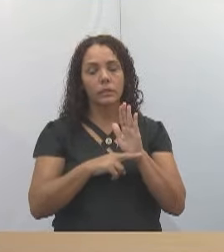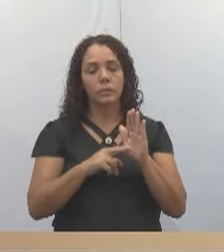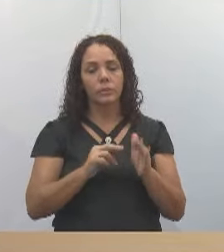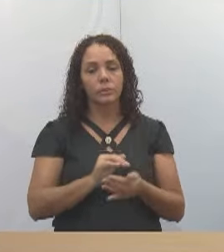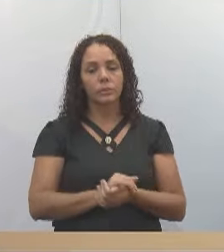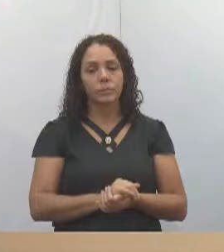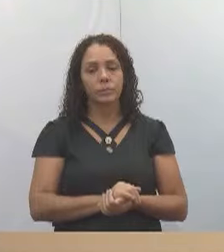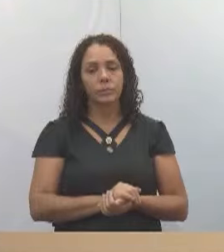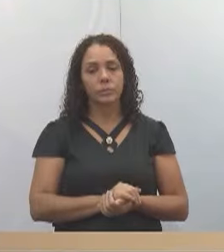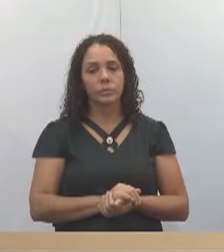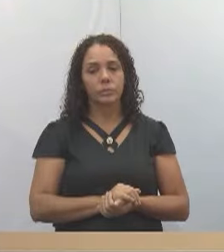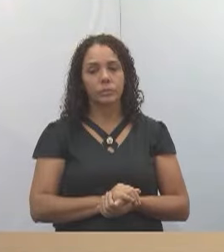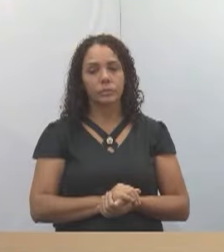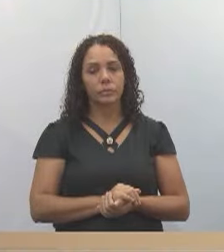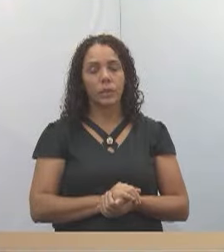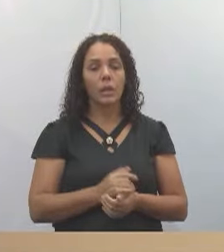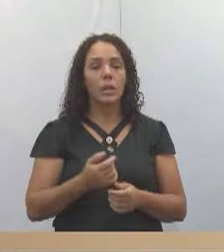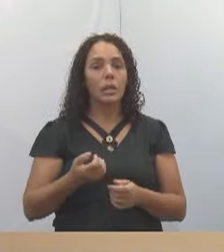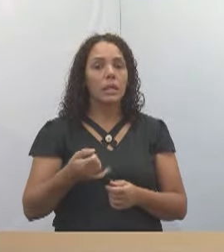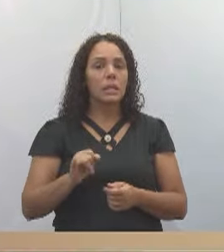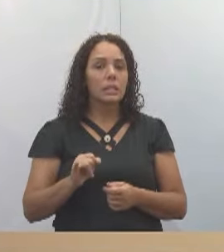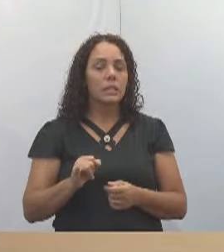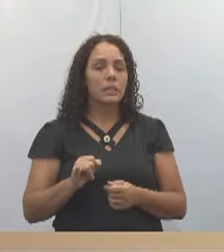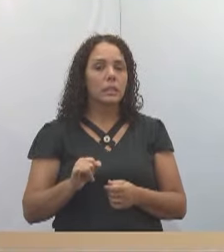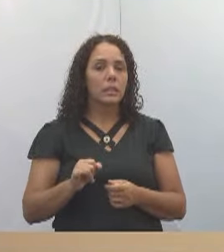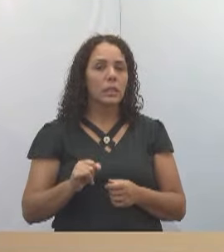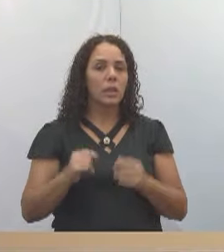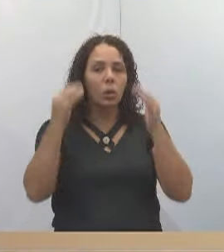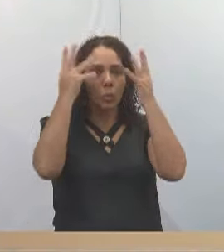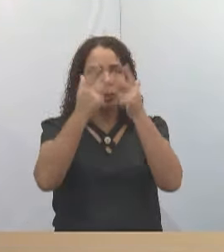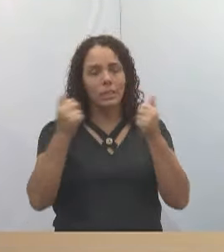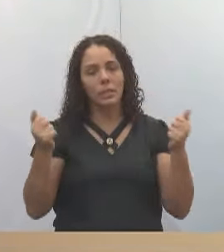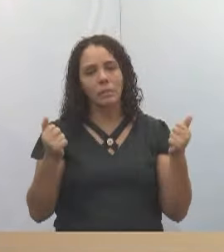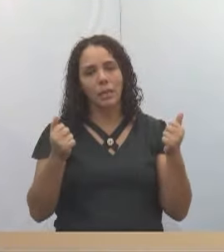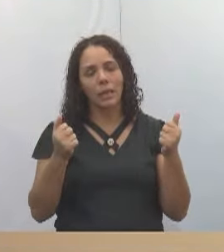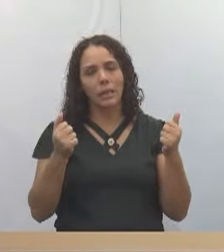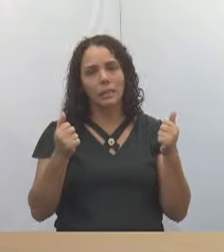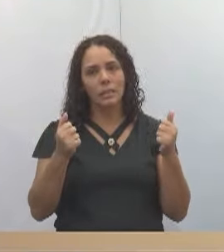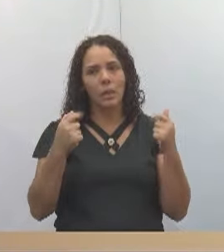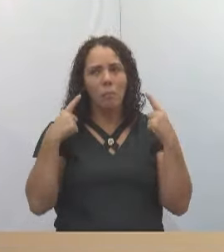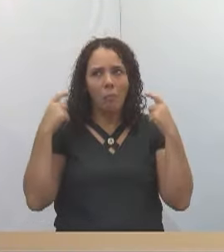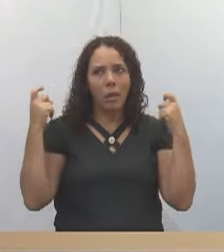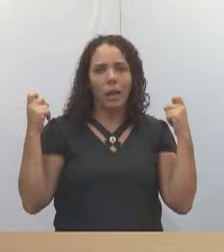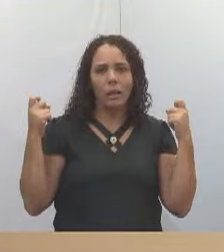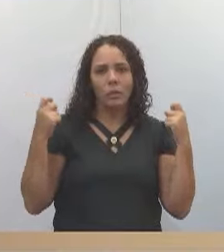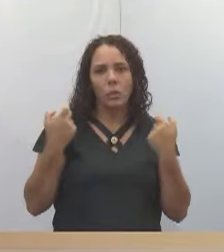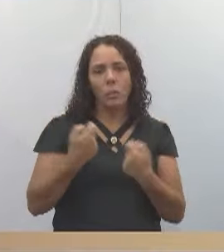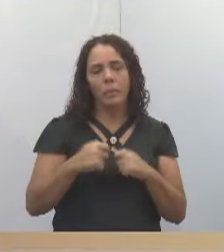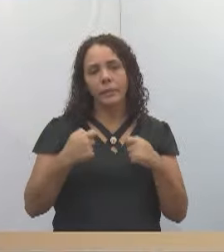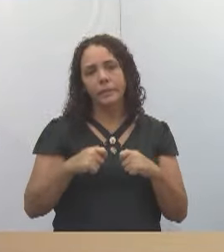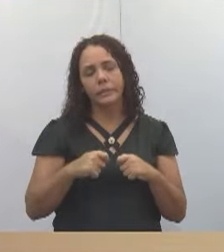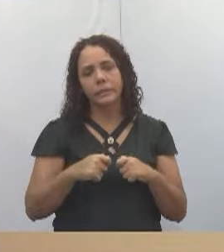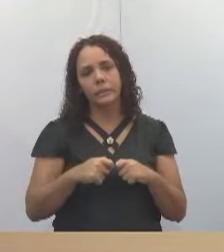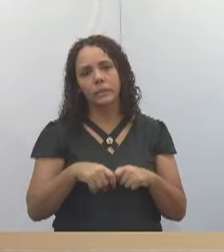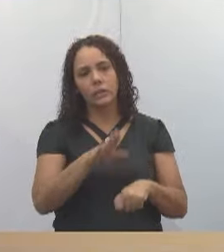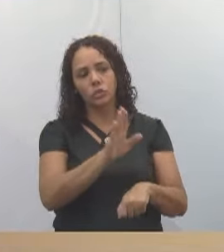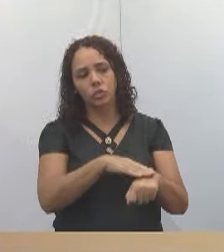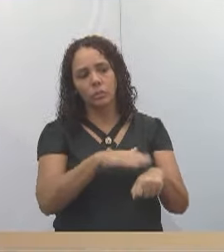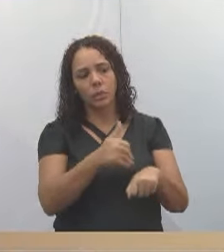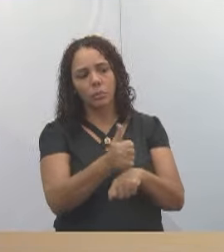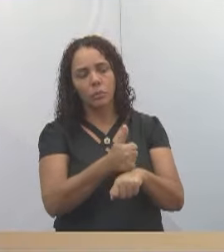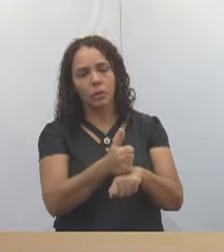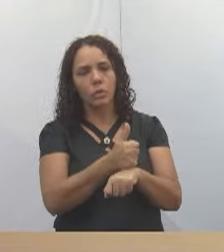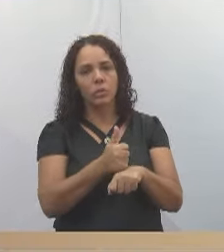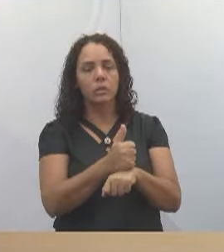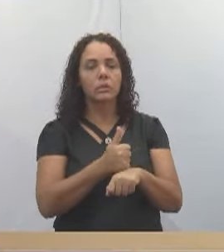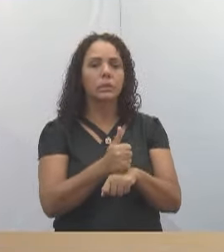contratar educador de animais ou fazer treinamento para minimizar o barulho excessivo, parecer cartilha do